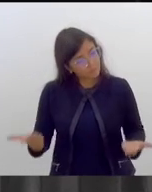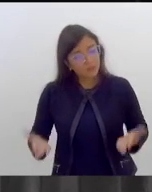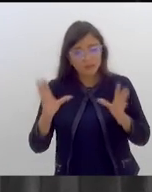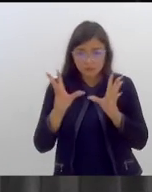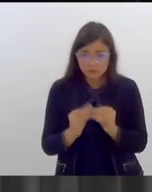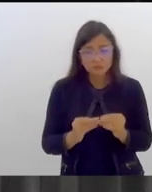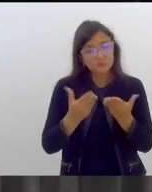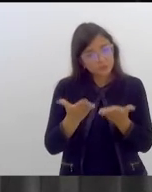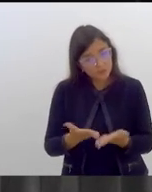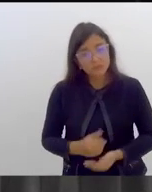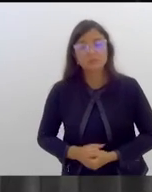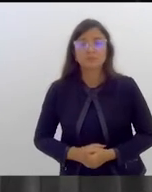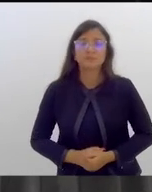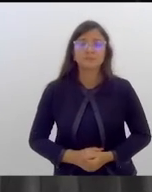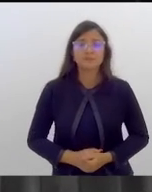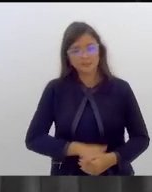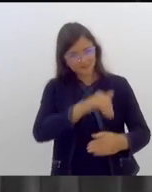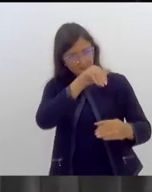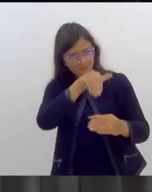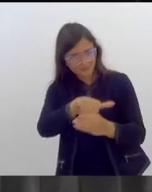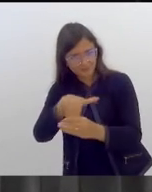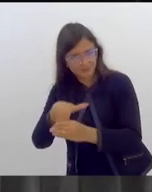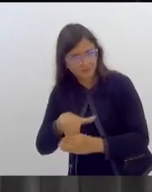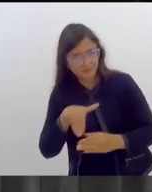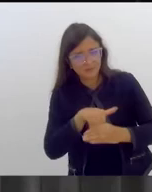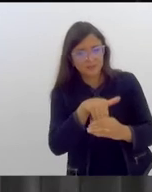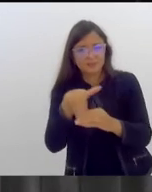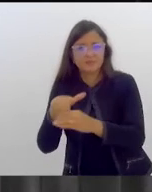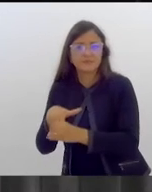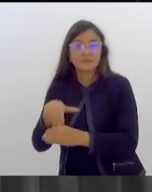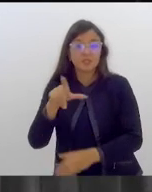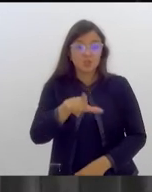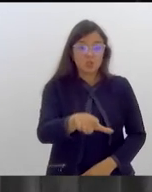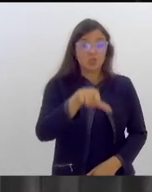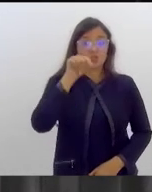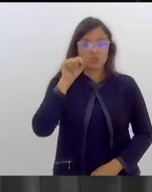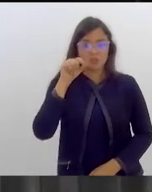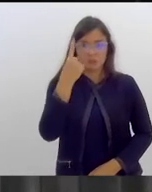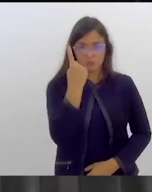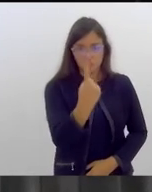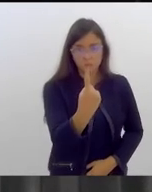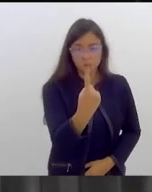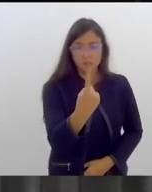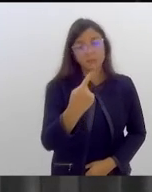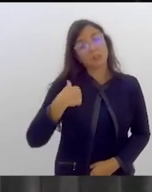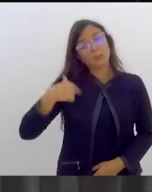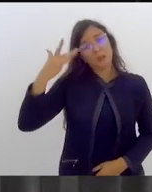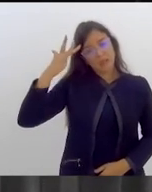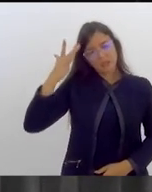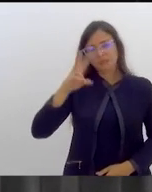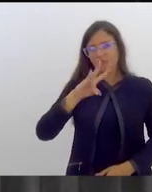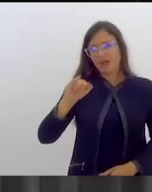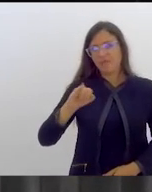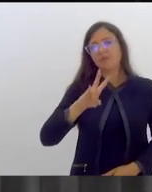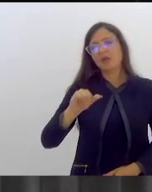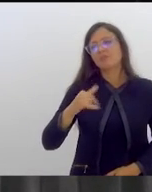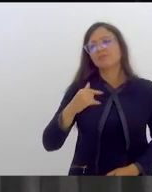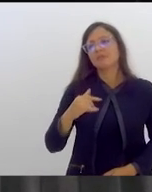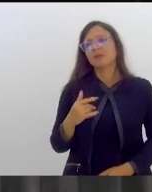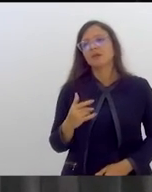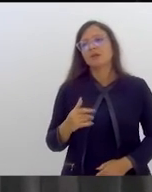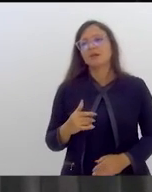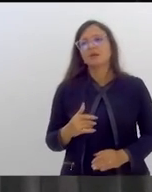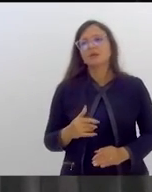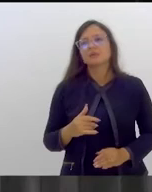a eleição que eu acho que vai acontecer com